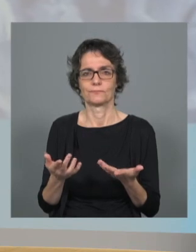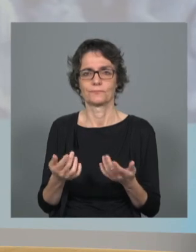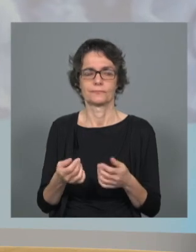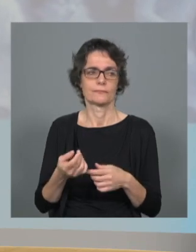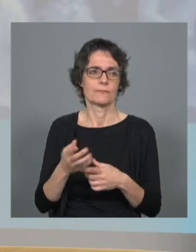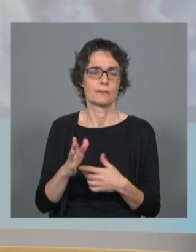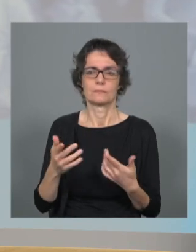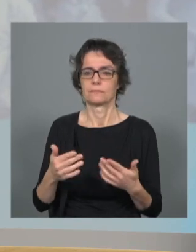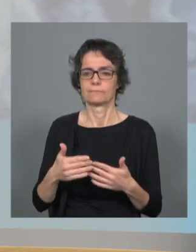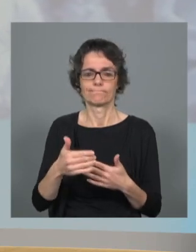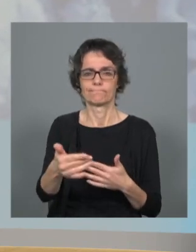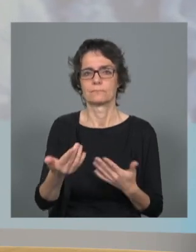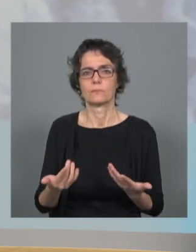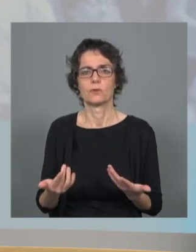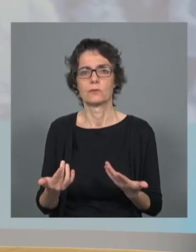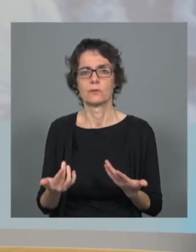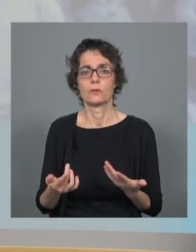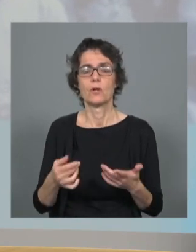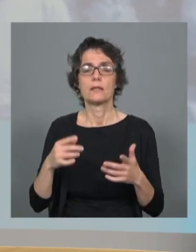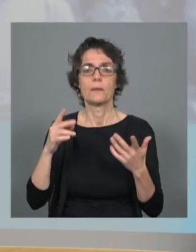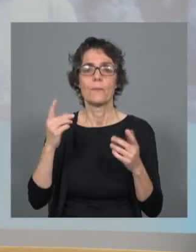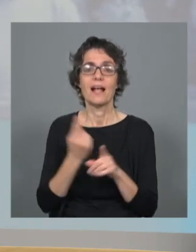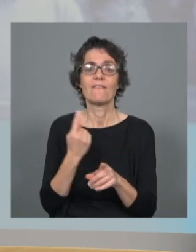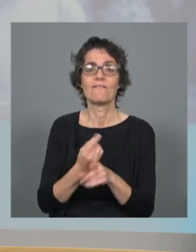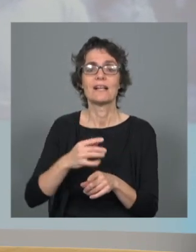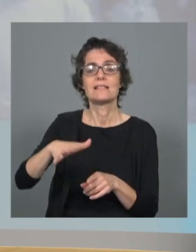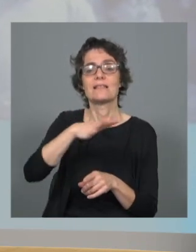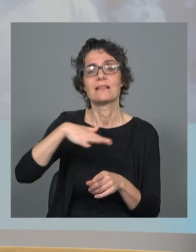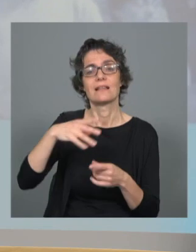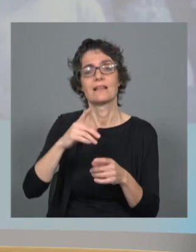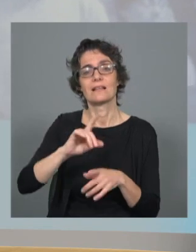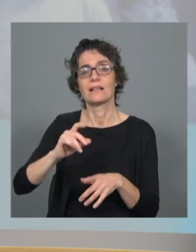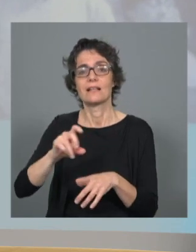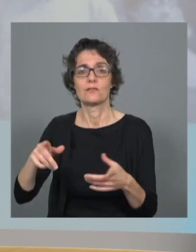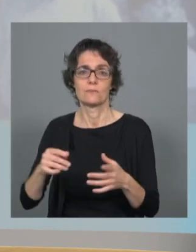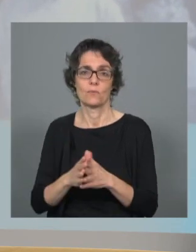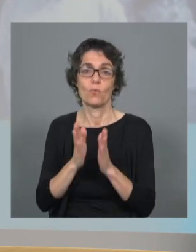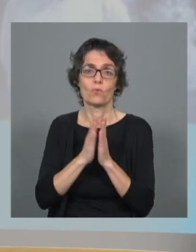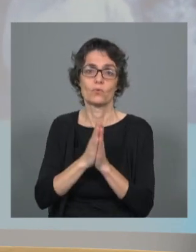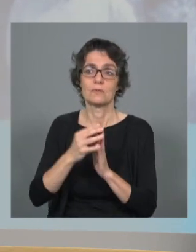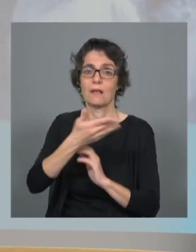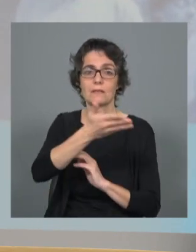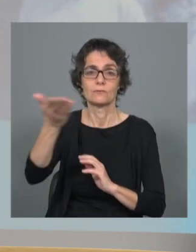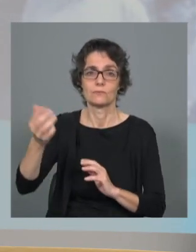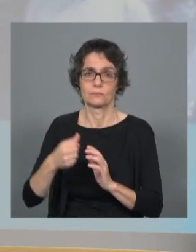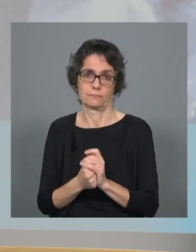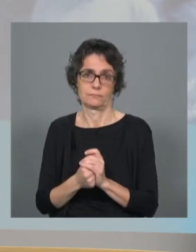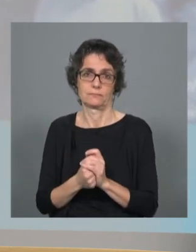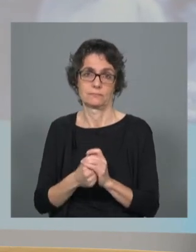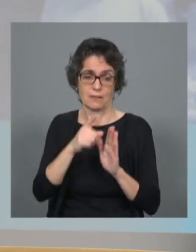chegar o tempo dos Santos Populares. Ainda não há indicações sobre o que se pode ou não fazer